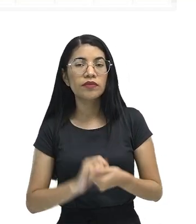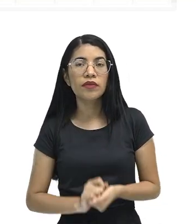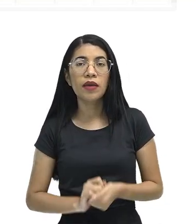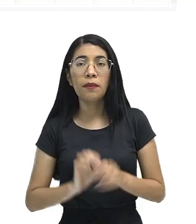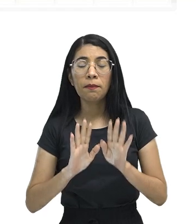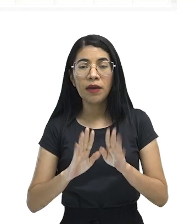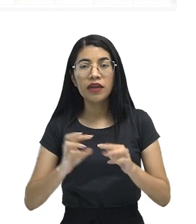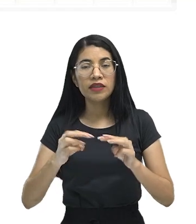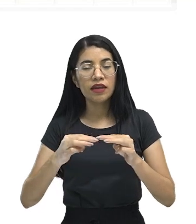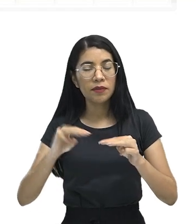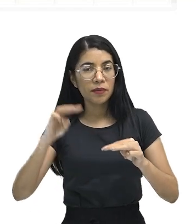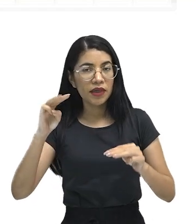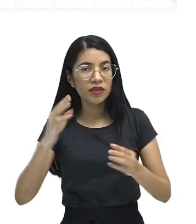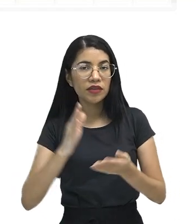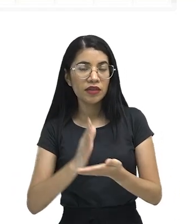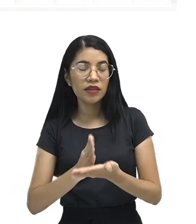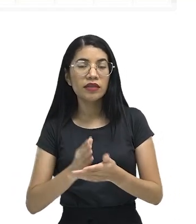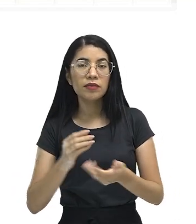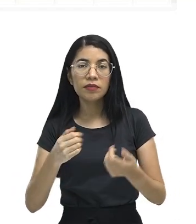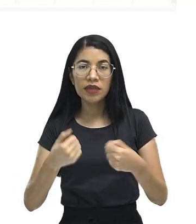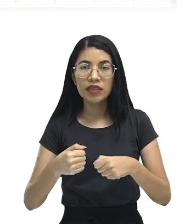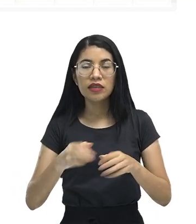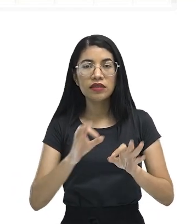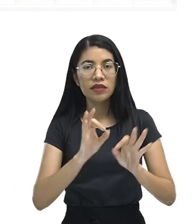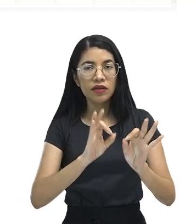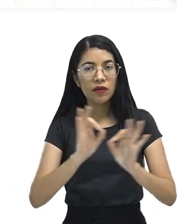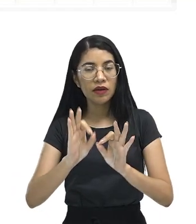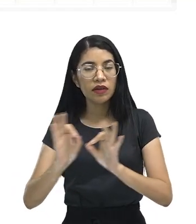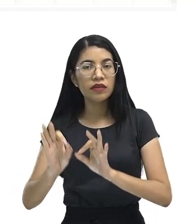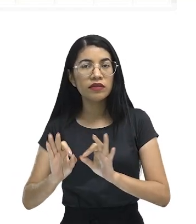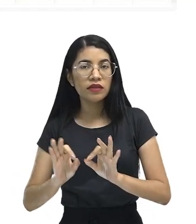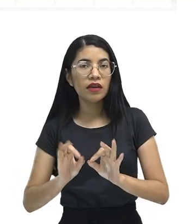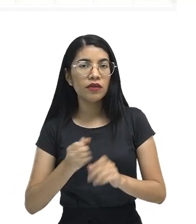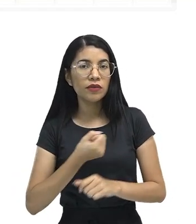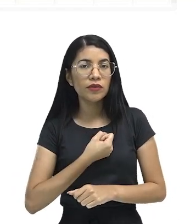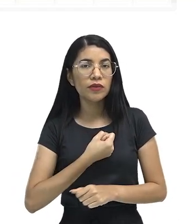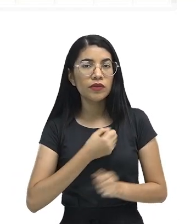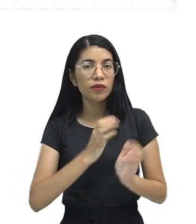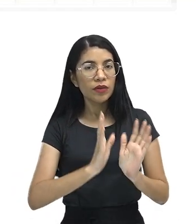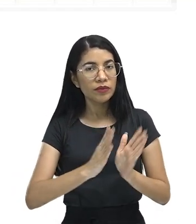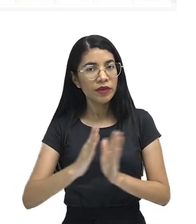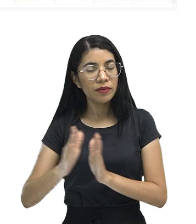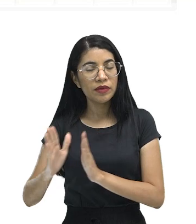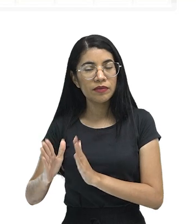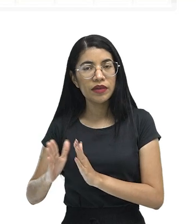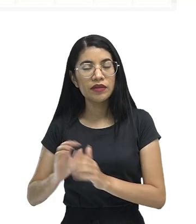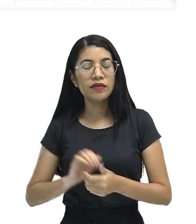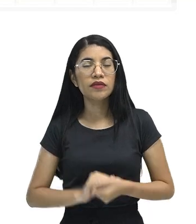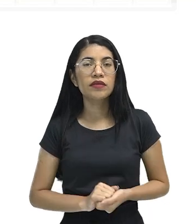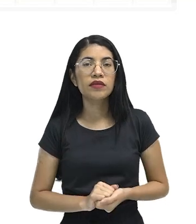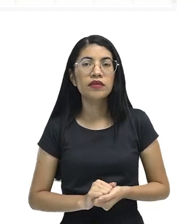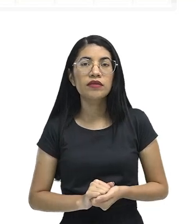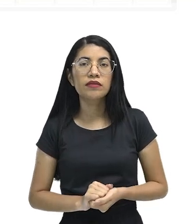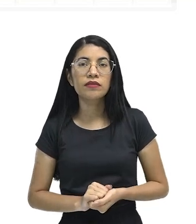na mediana que você vai ter que fazer essa organização, colocá-los em rol, tá?